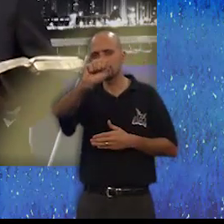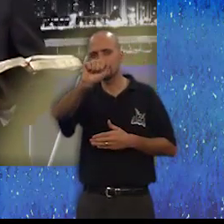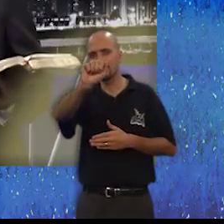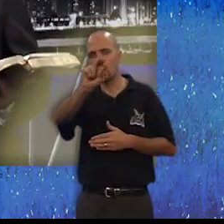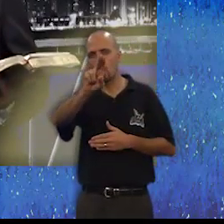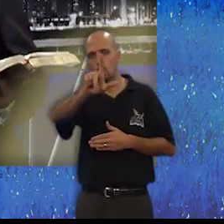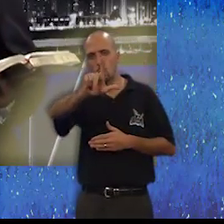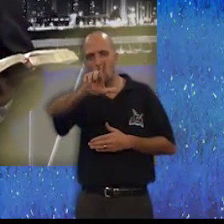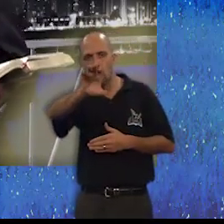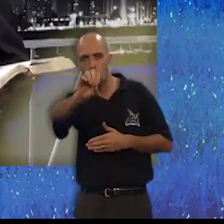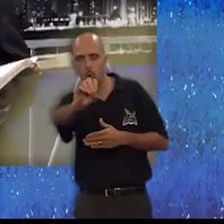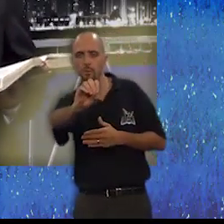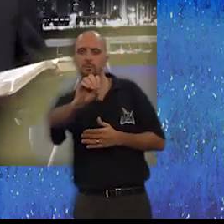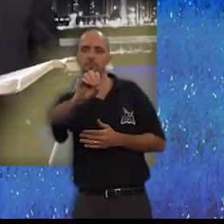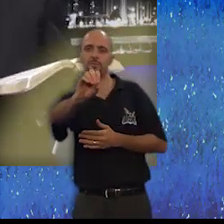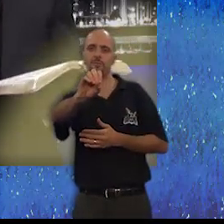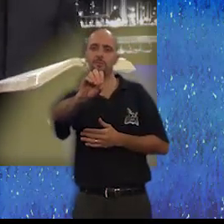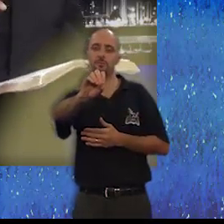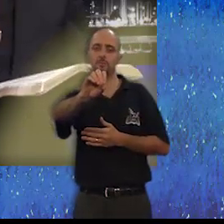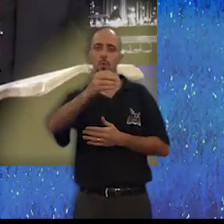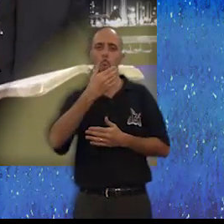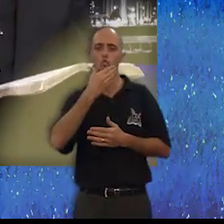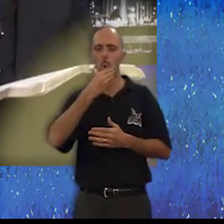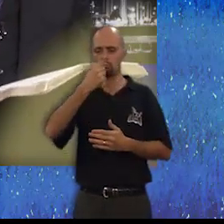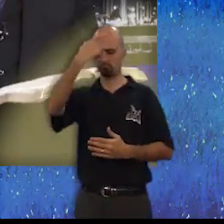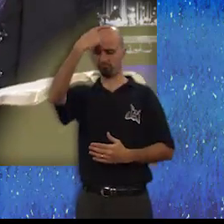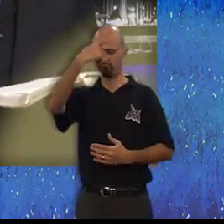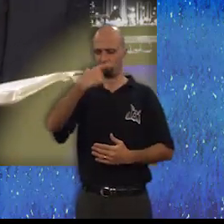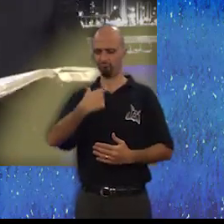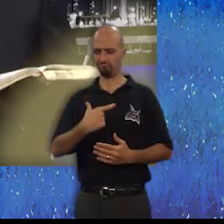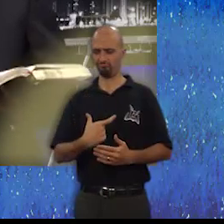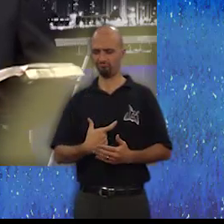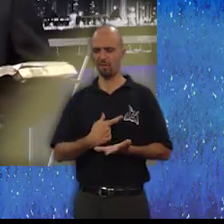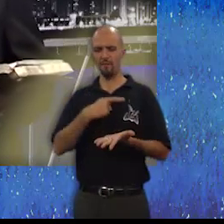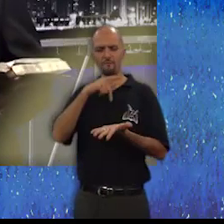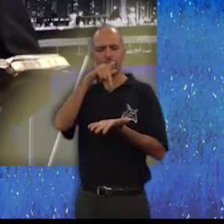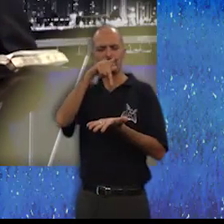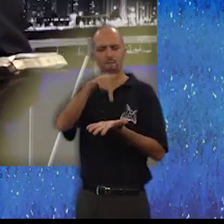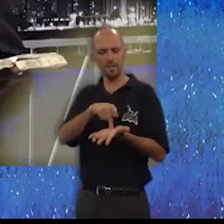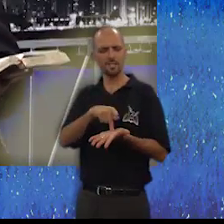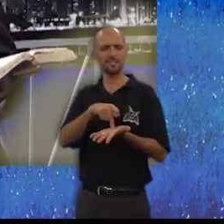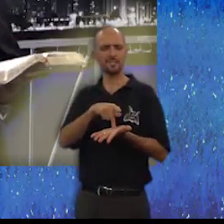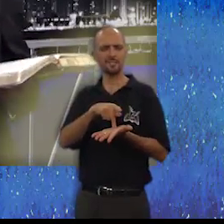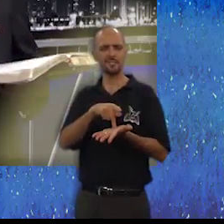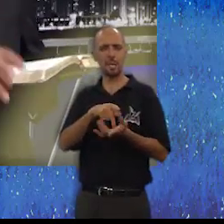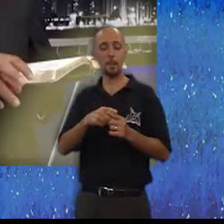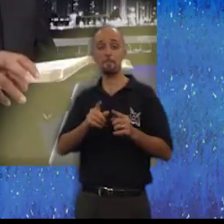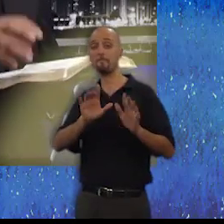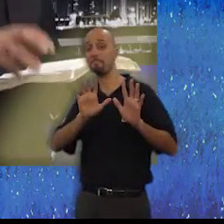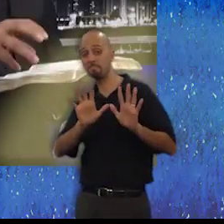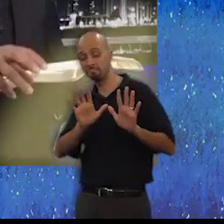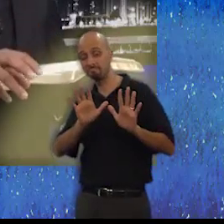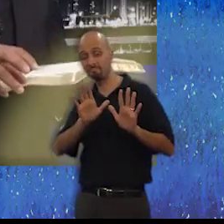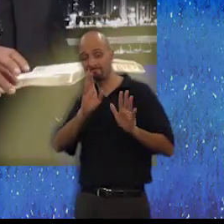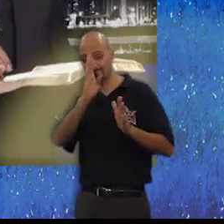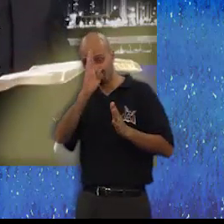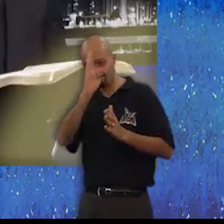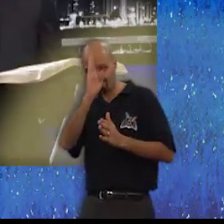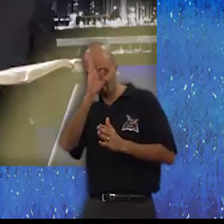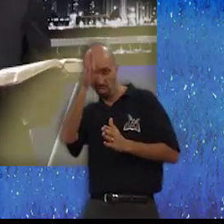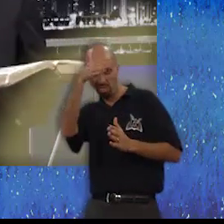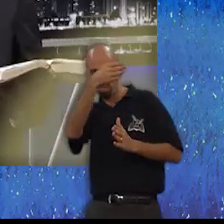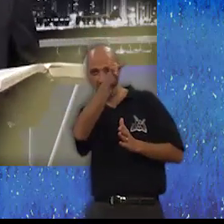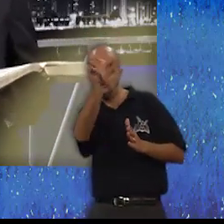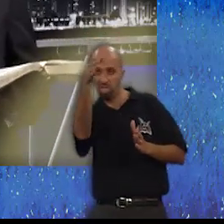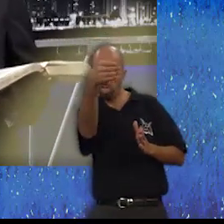cidade de Tarso. E ele era uma pessoa sincera, porém no erro. Existem muitas pessoas hoje que são sinceras, mas